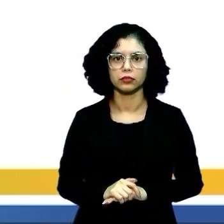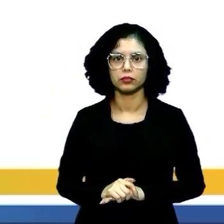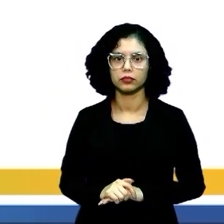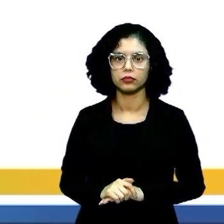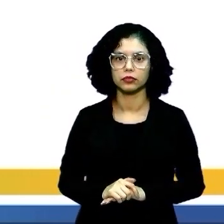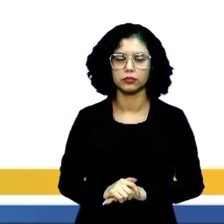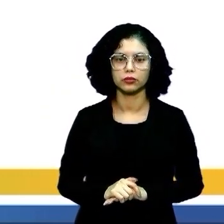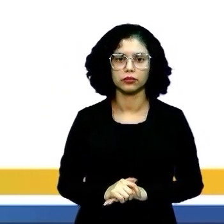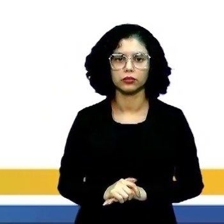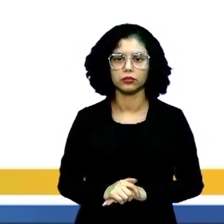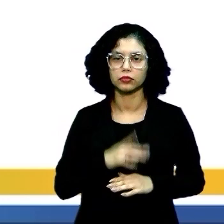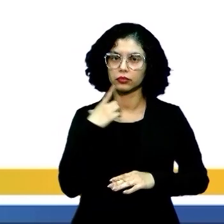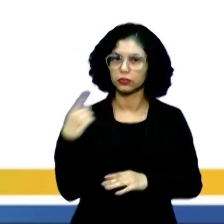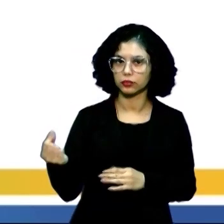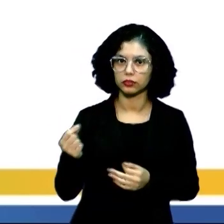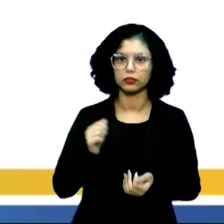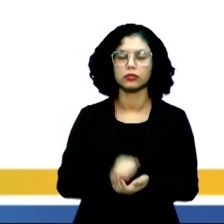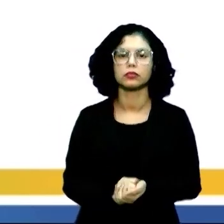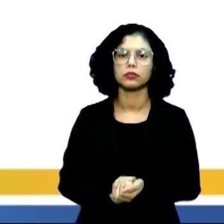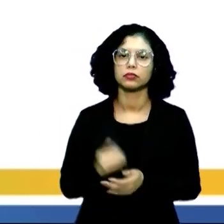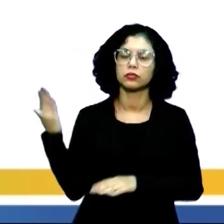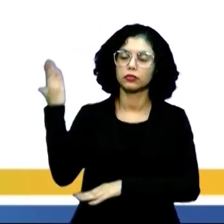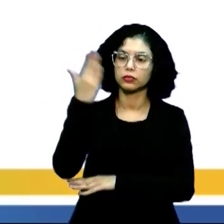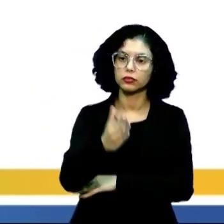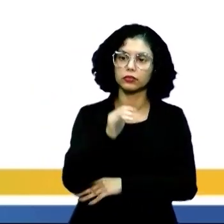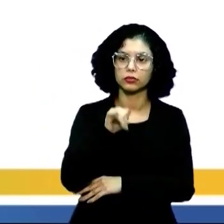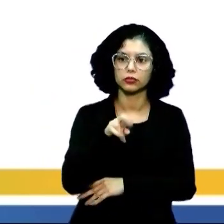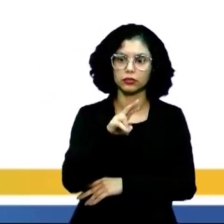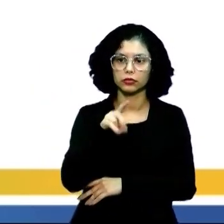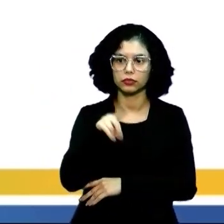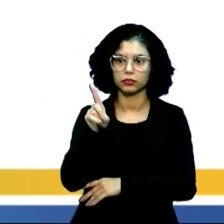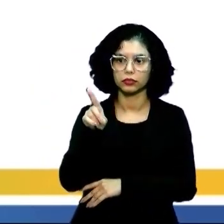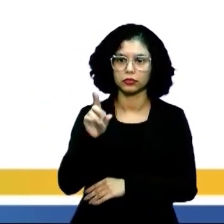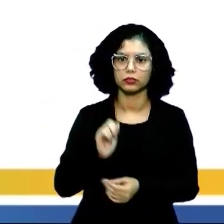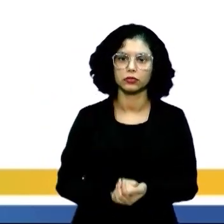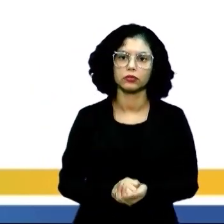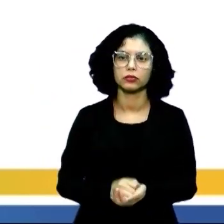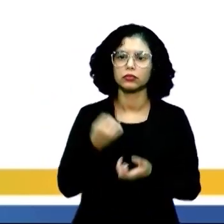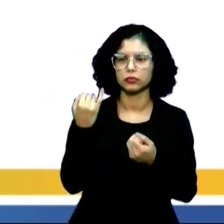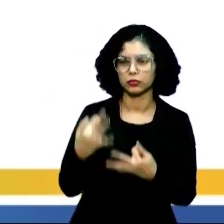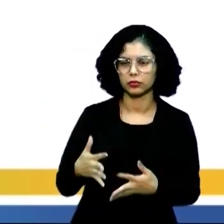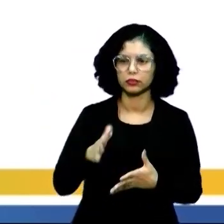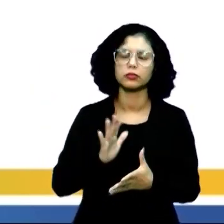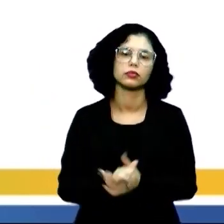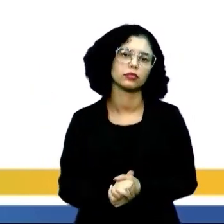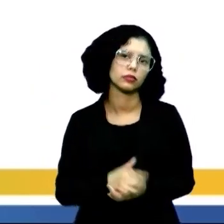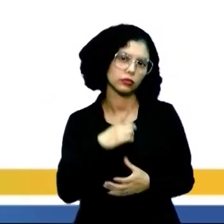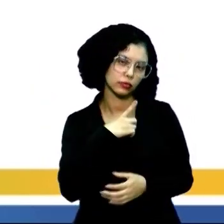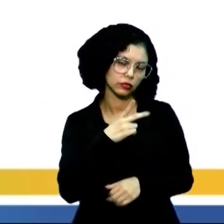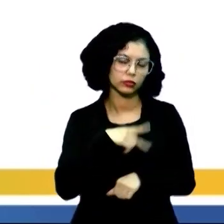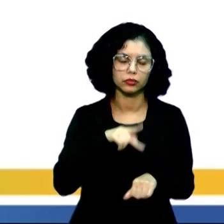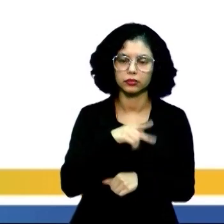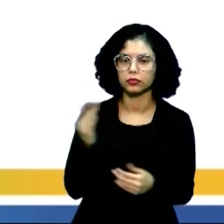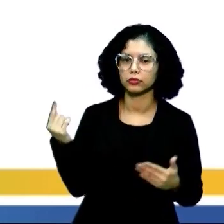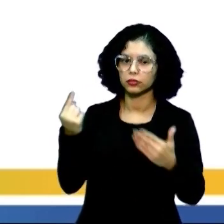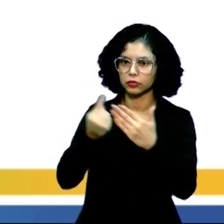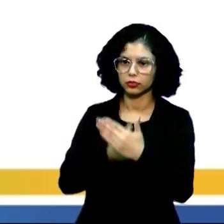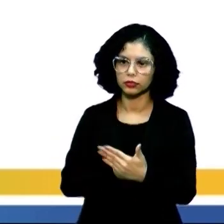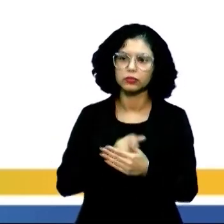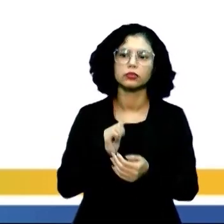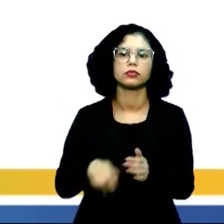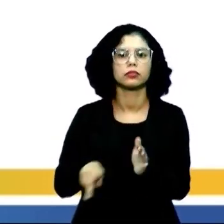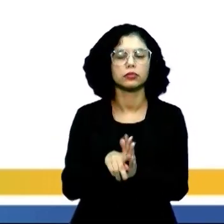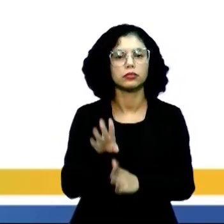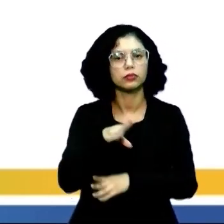Médio. Então, ao sair do Iraque, ele se dirigiu ao Irã justamente com essa justificativa de que o país guardava dentro do